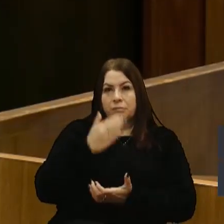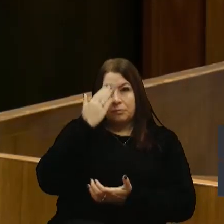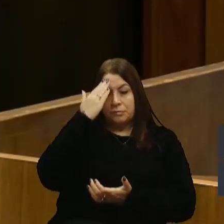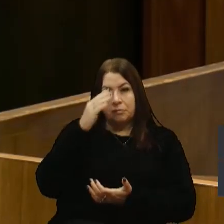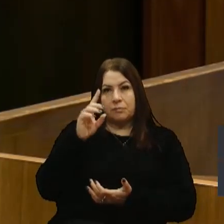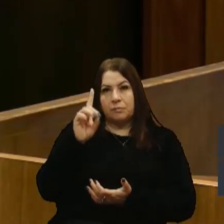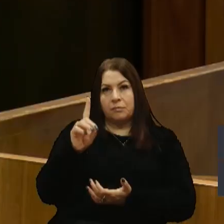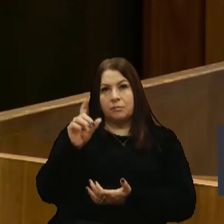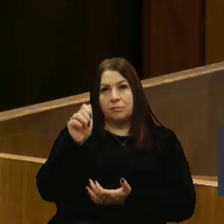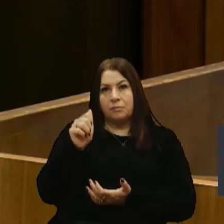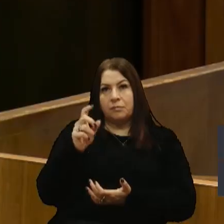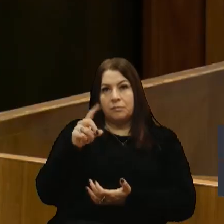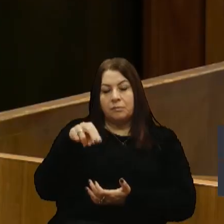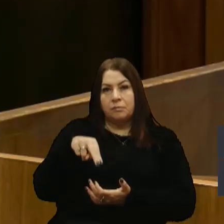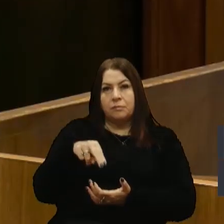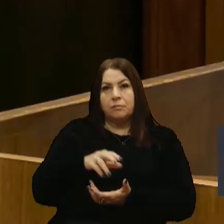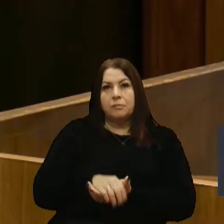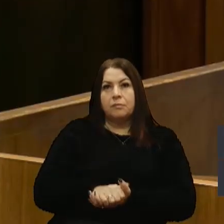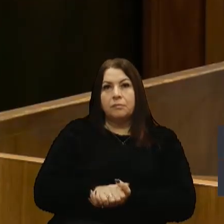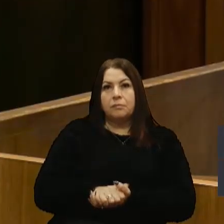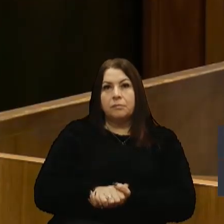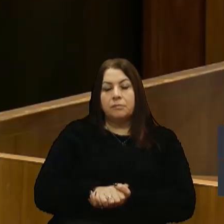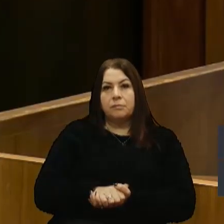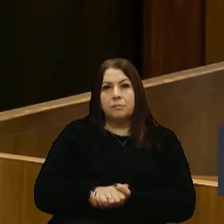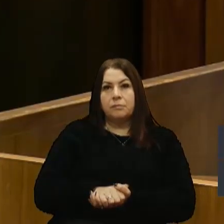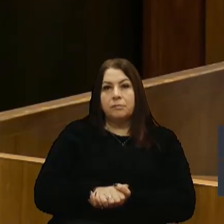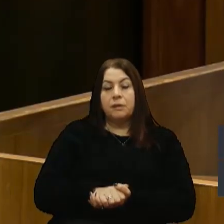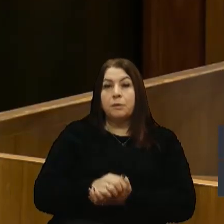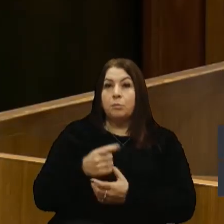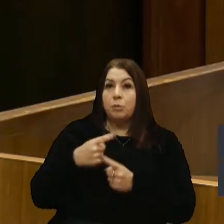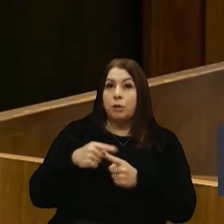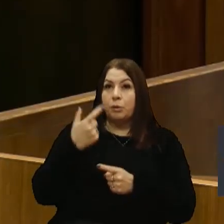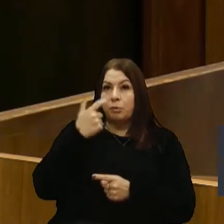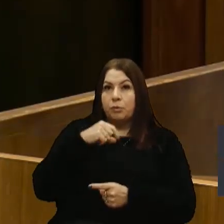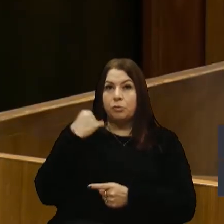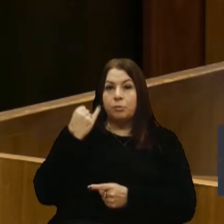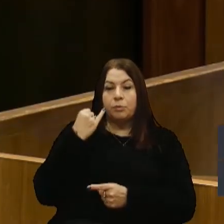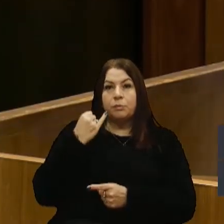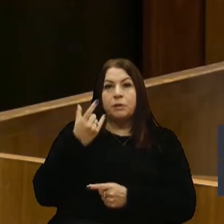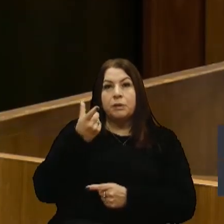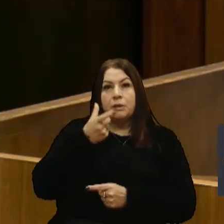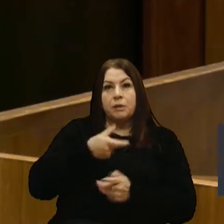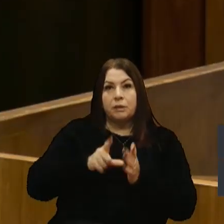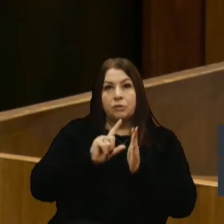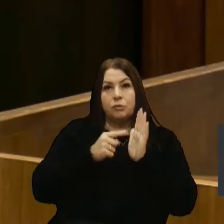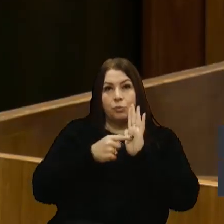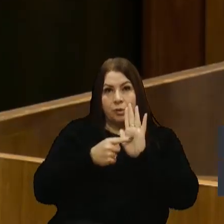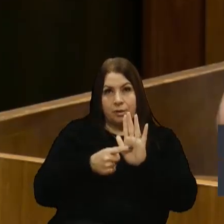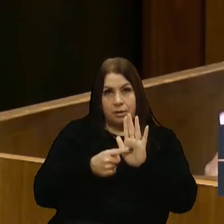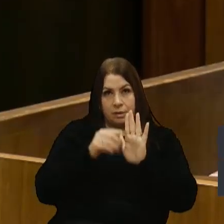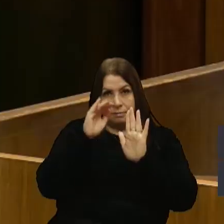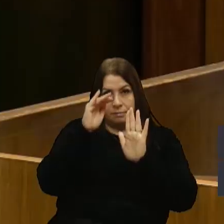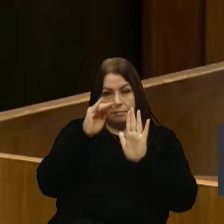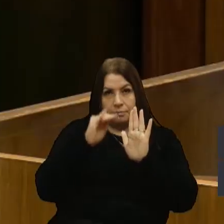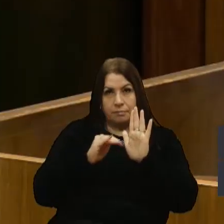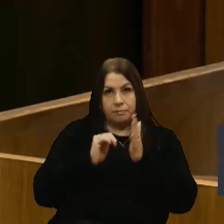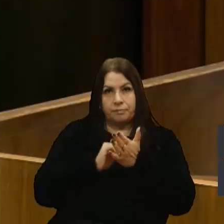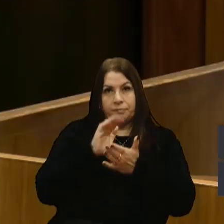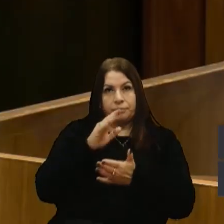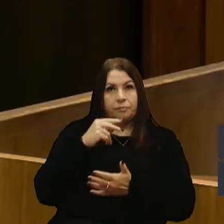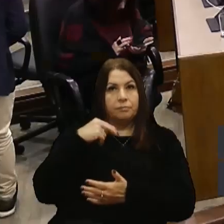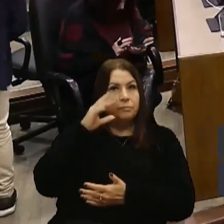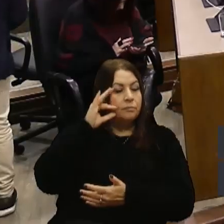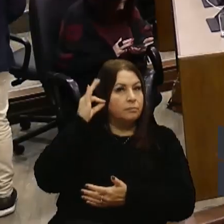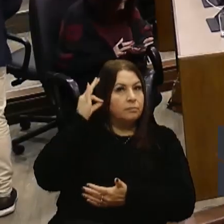Adam, porque eu acho de extrema importância. Antes de mostrar de um por um, eu gostaria de passar uma parte do meu amigo